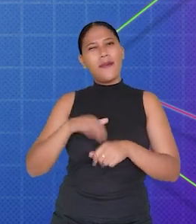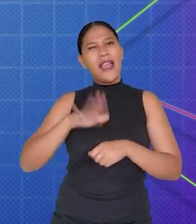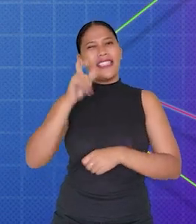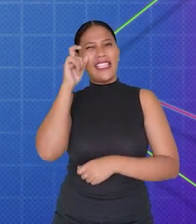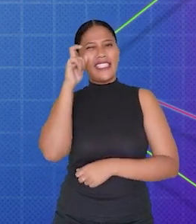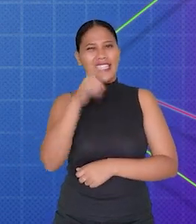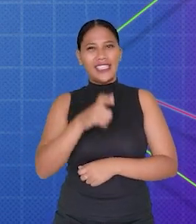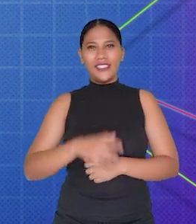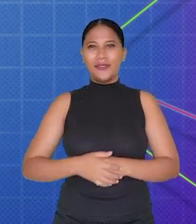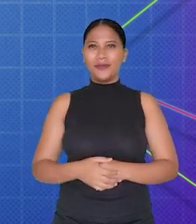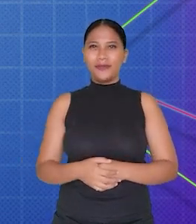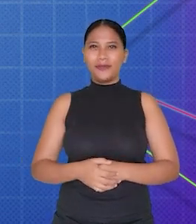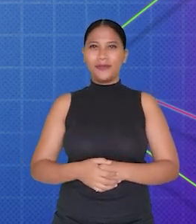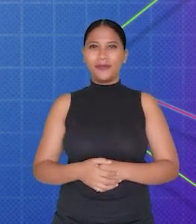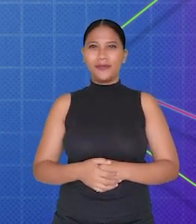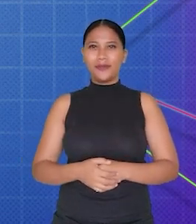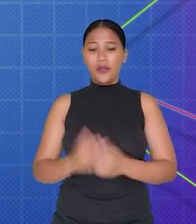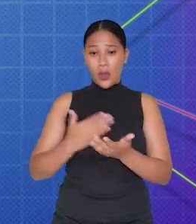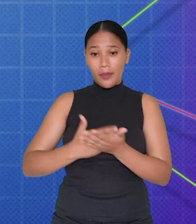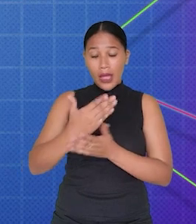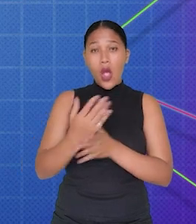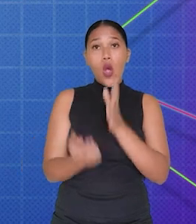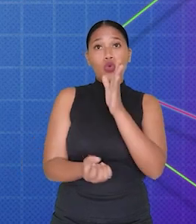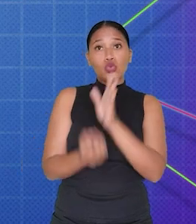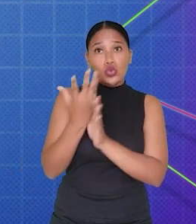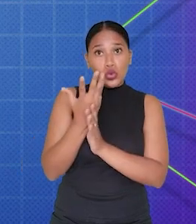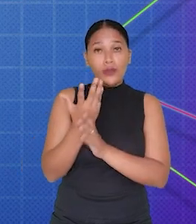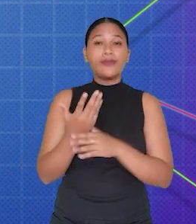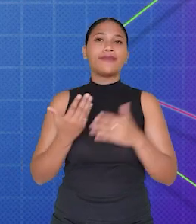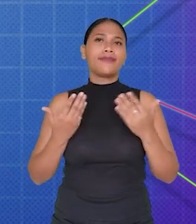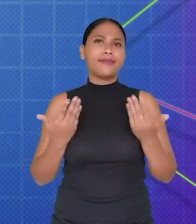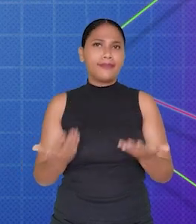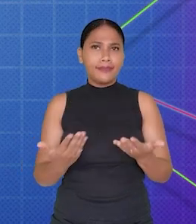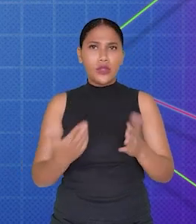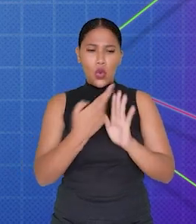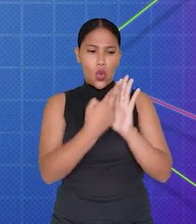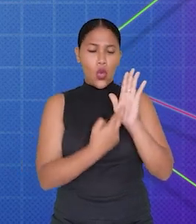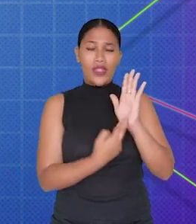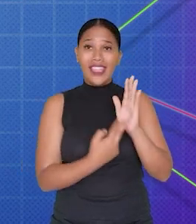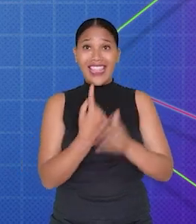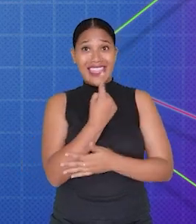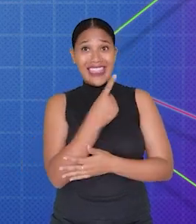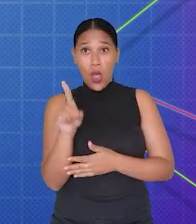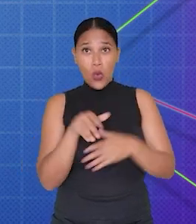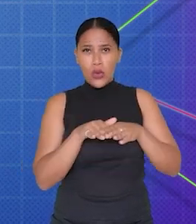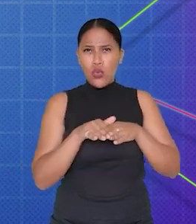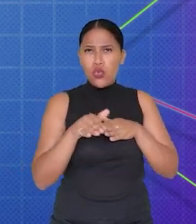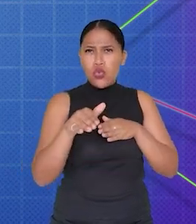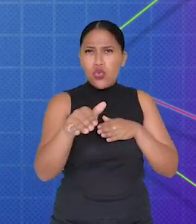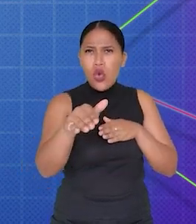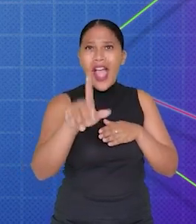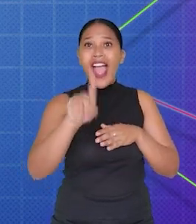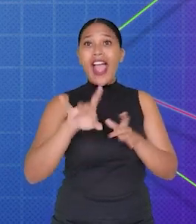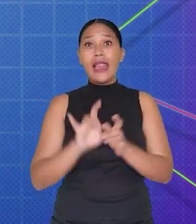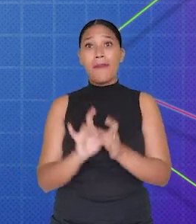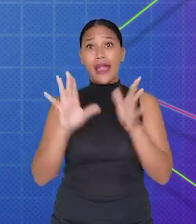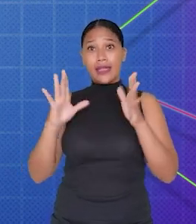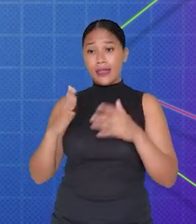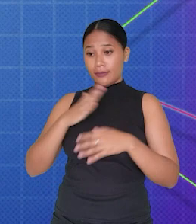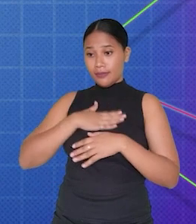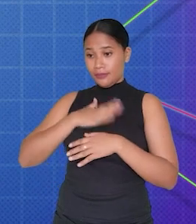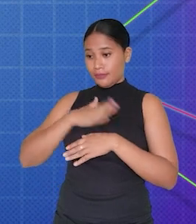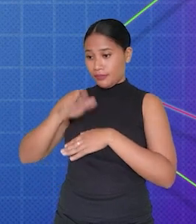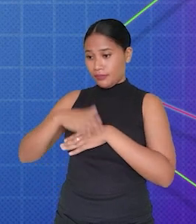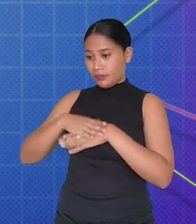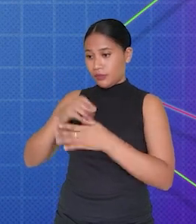mais interessantes. Começar a construir. Como todos sabem, um roteiro não linear é aquele em que o jogador tem a liberdade de escolher